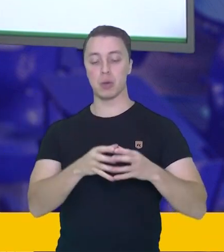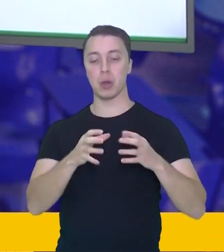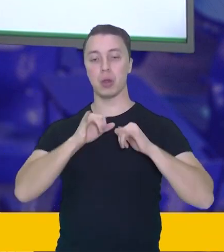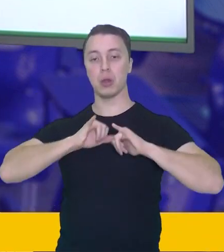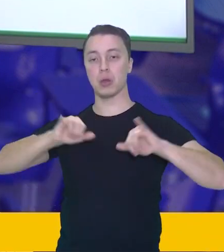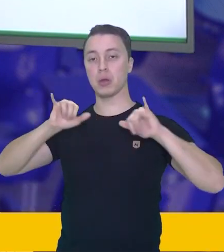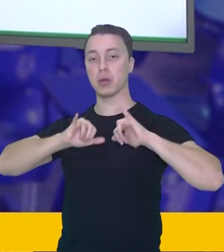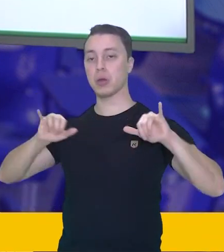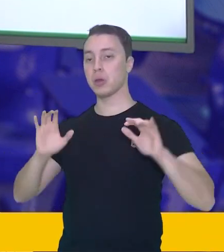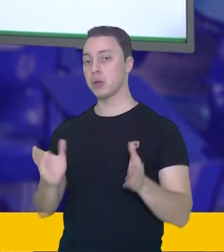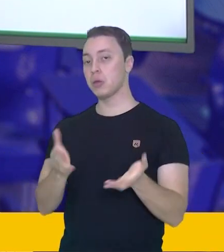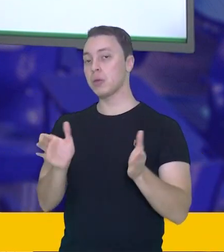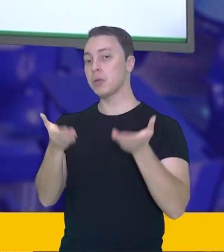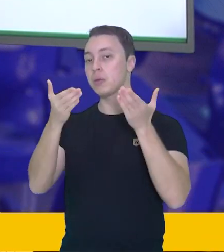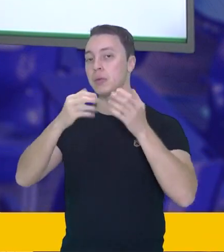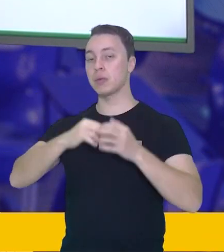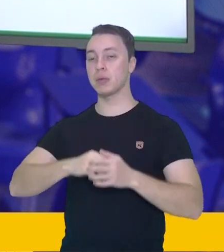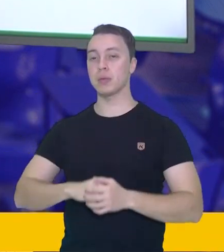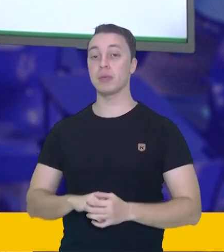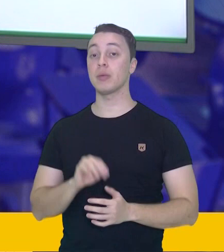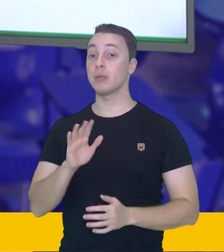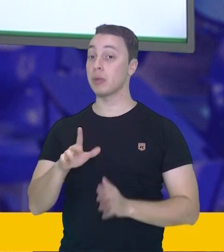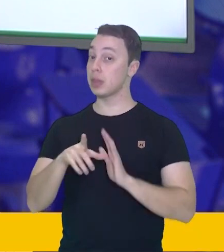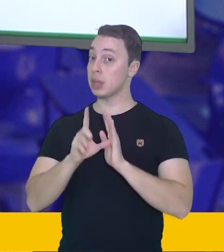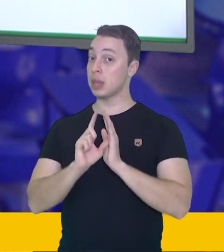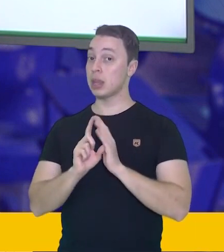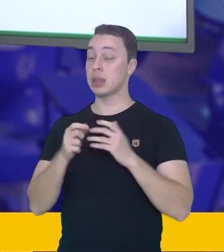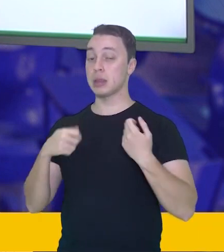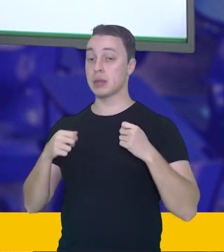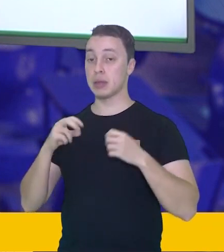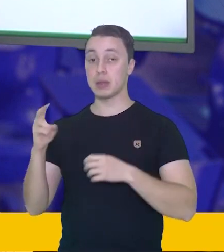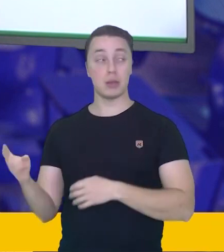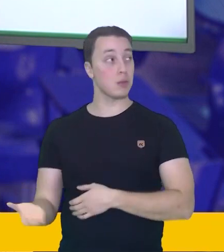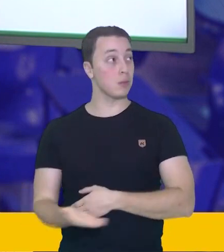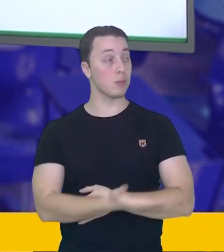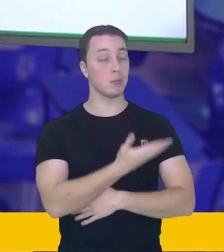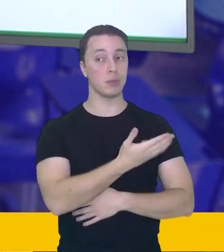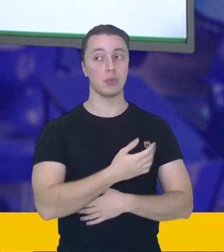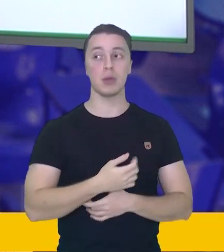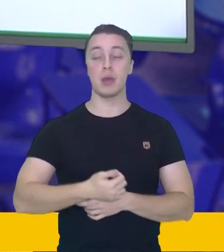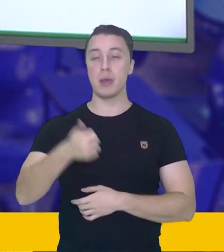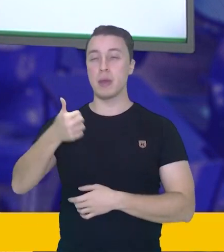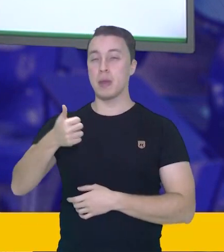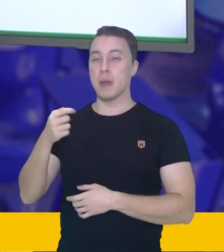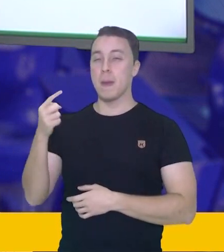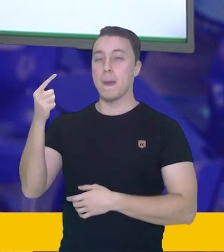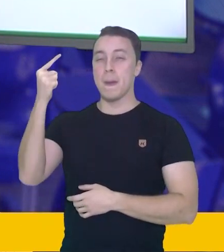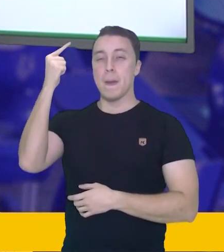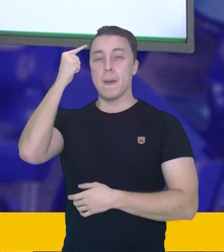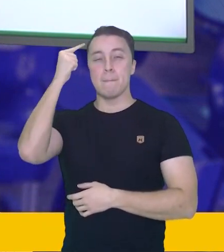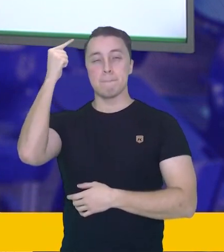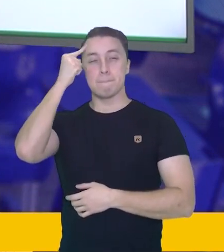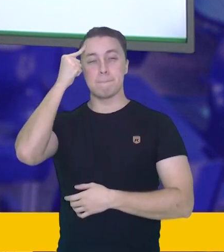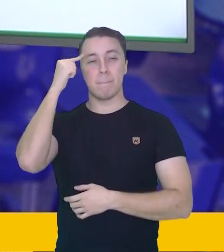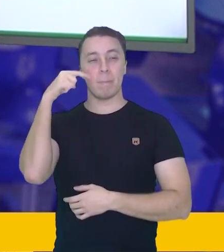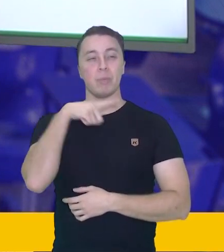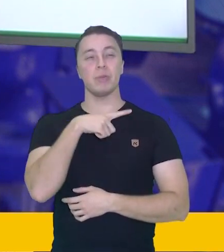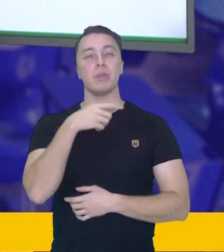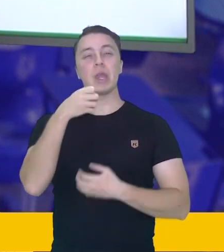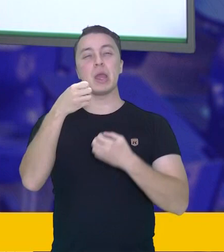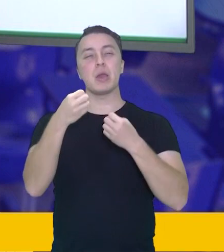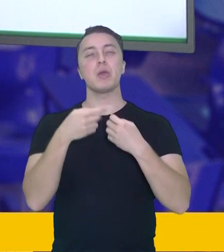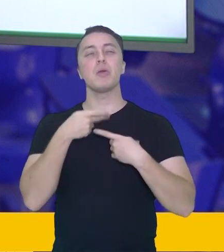isso você deve seguir as instruções, que são: primeiro, pensar em que assunto você